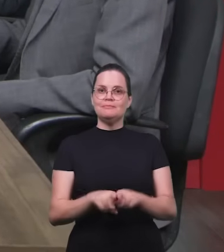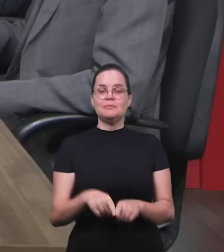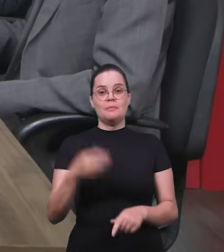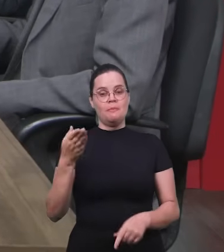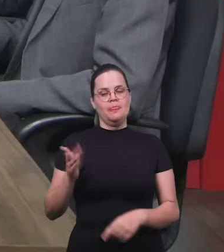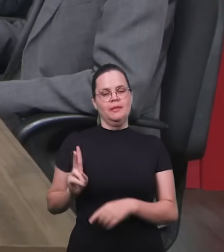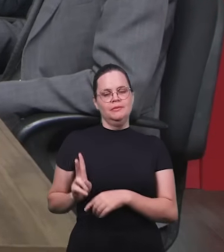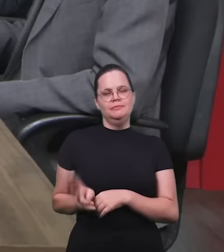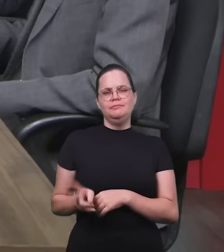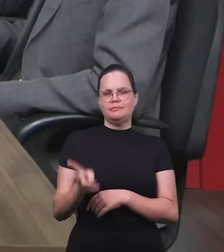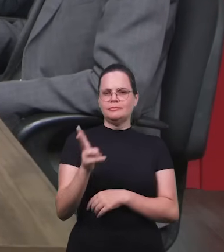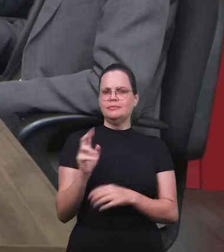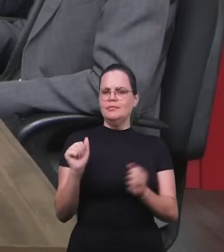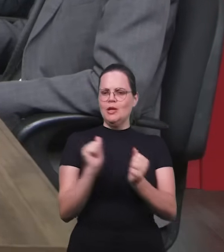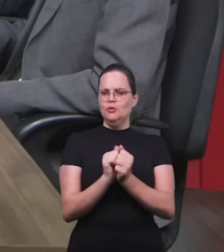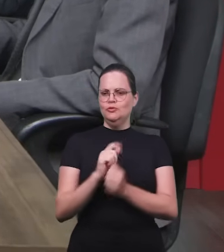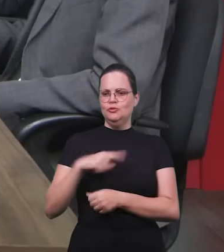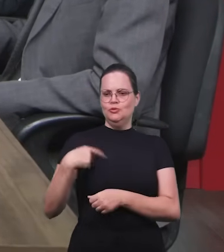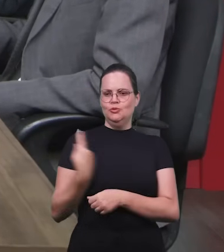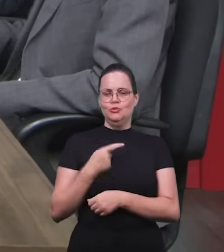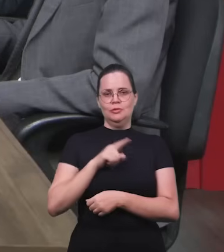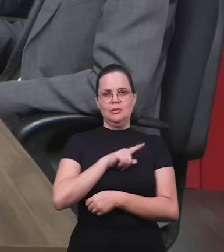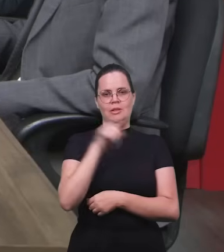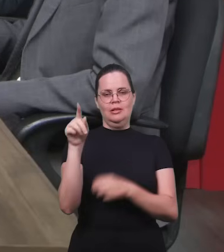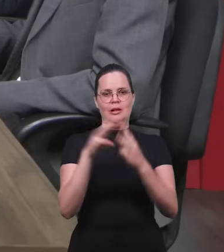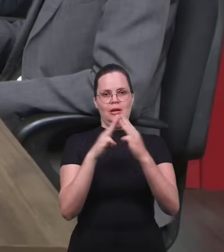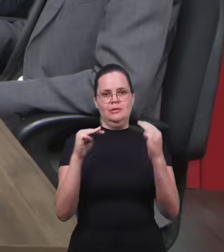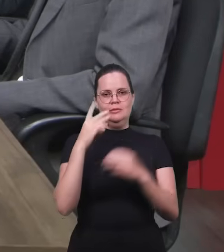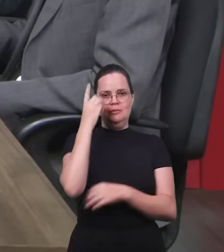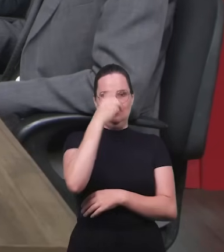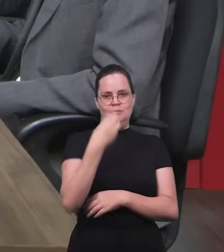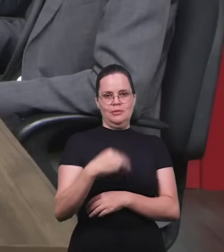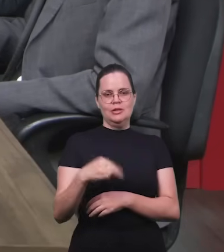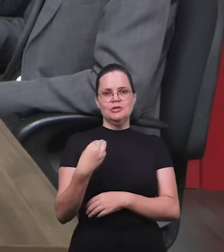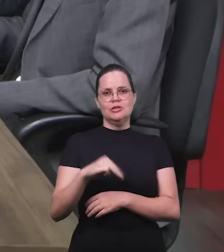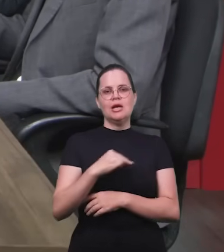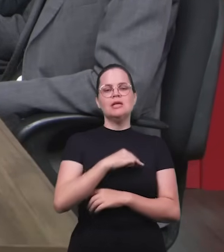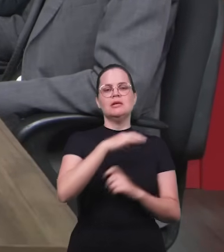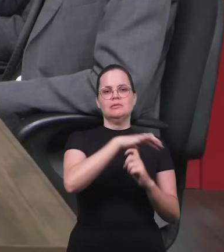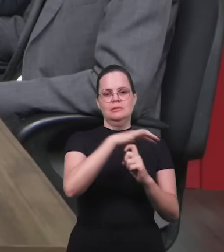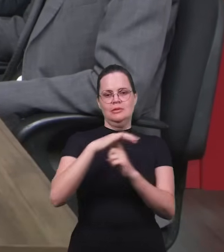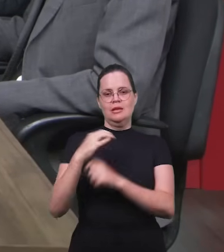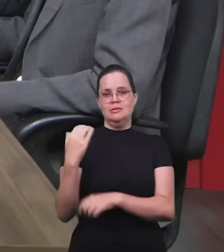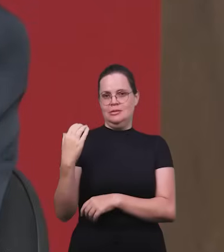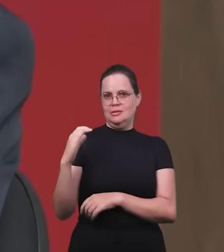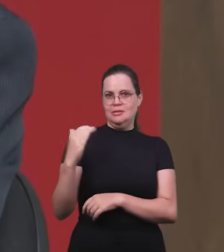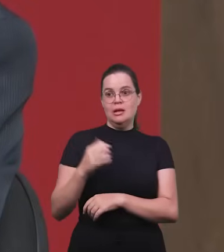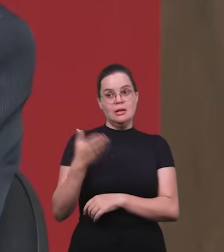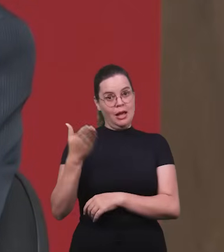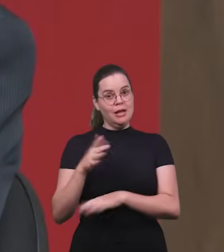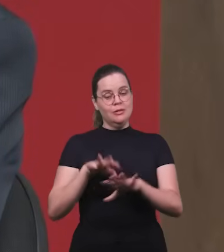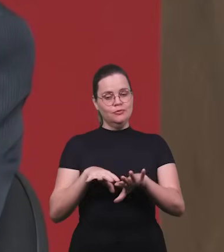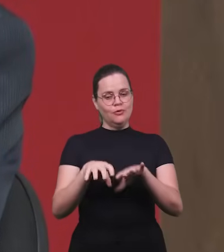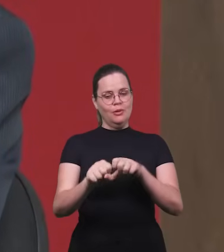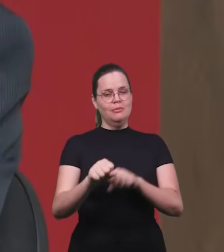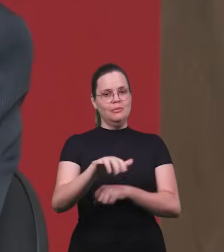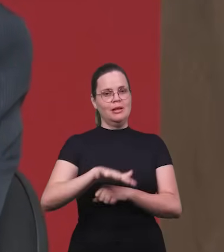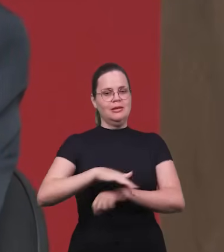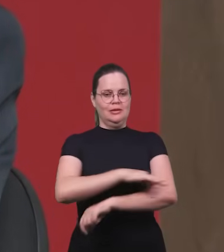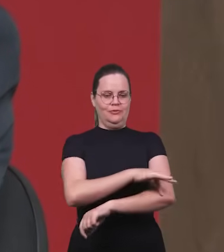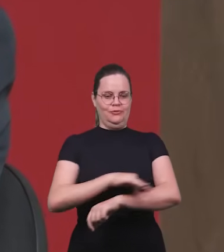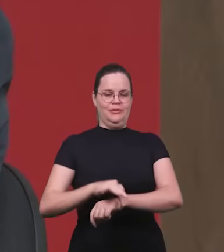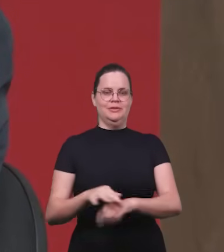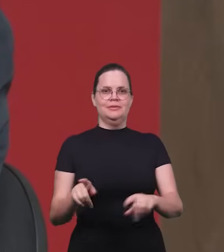Douglas que participa muito ativamente conosco nas feiras de ciências, lá de Domingos Martins. Tem repertório. É físico, graduado